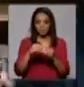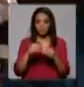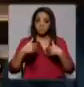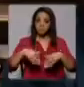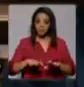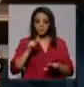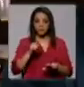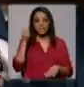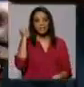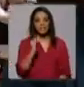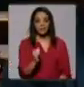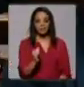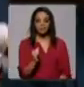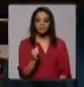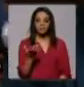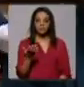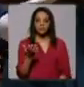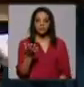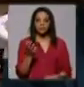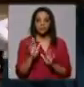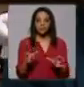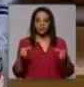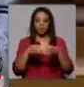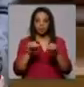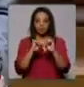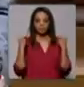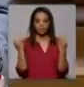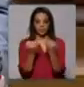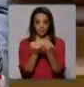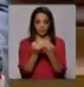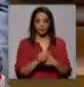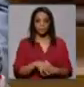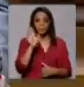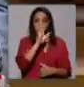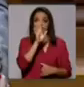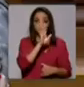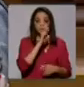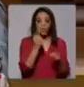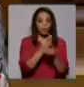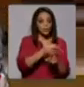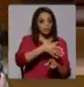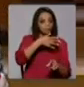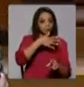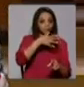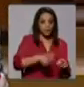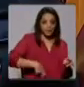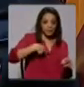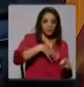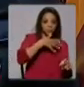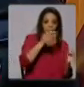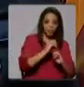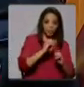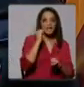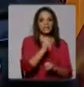Mas este crime deve existir para o conjunto da sociedade. Se há património não declarado, então passa a ser